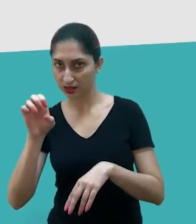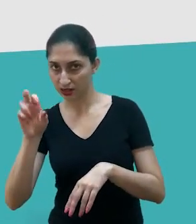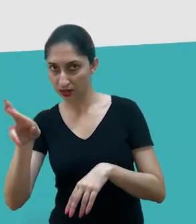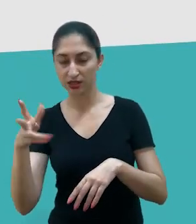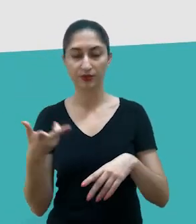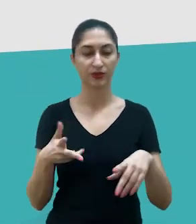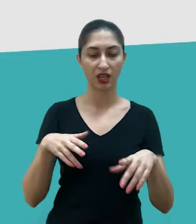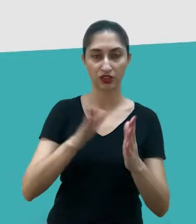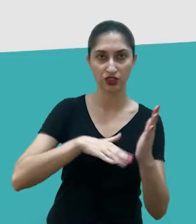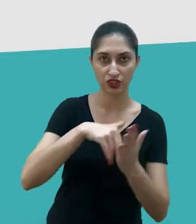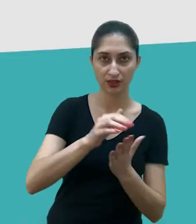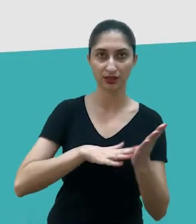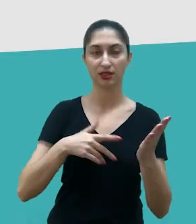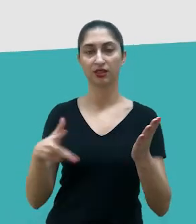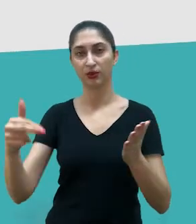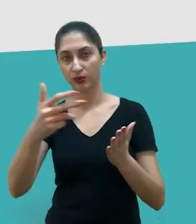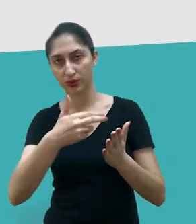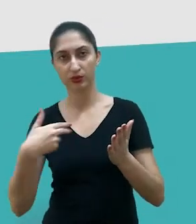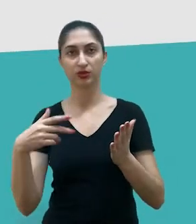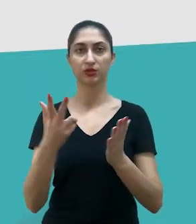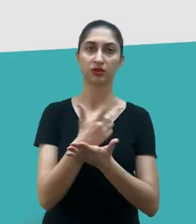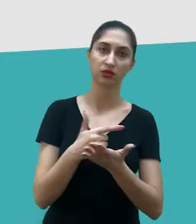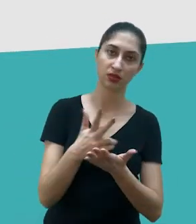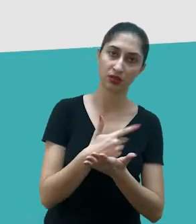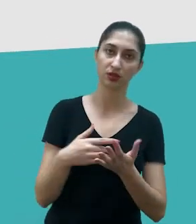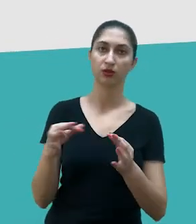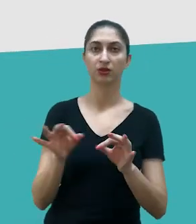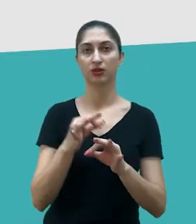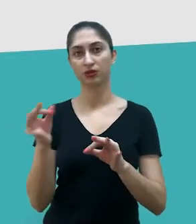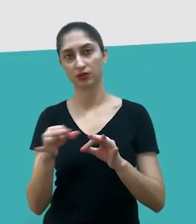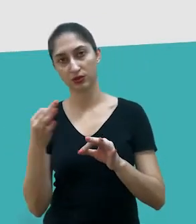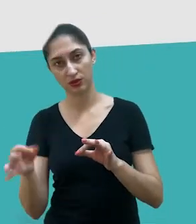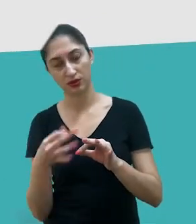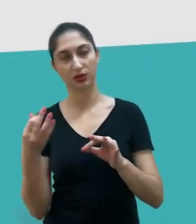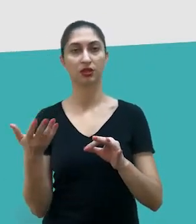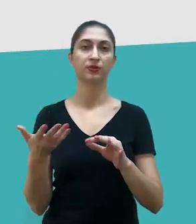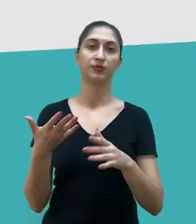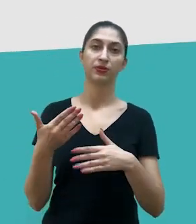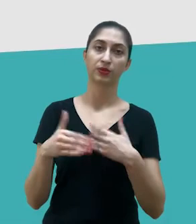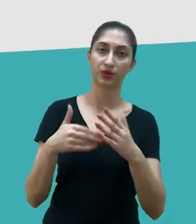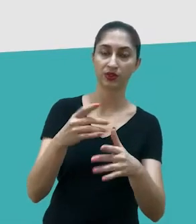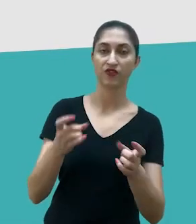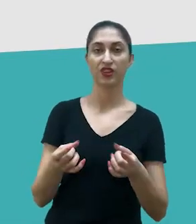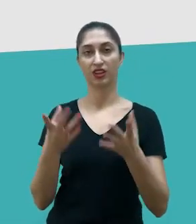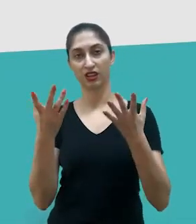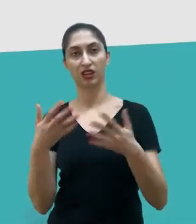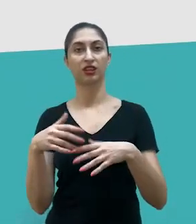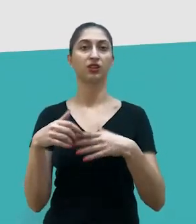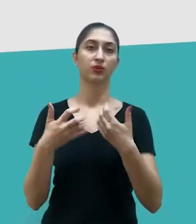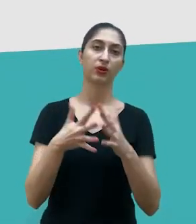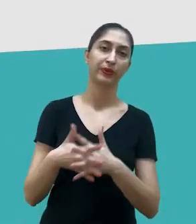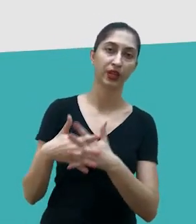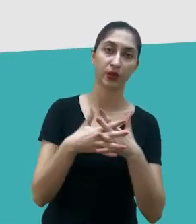do corte, do desenho, da costura, da estamparia, do processo de venda, do